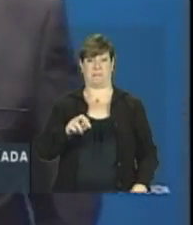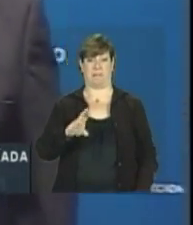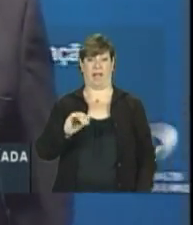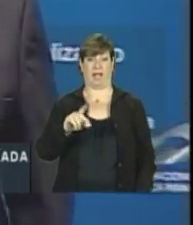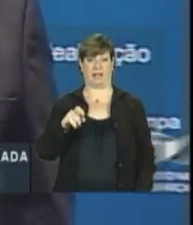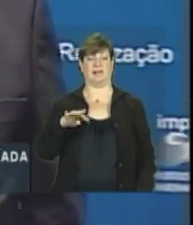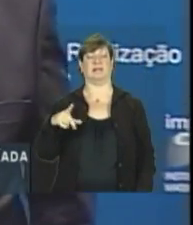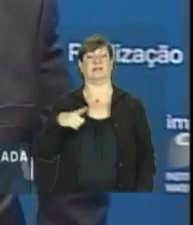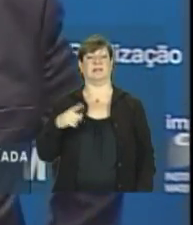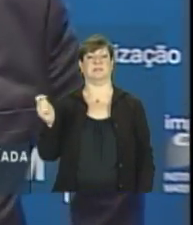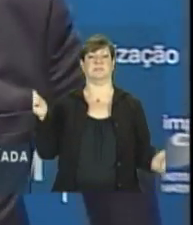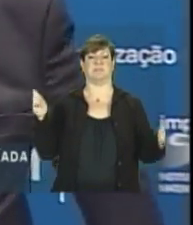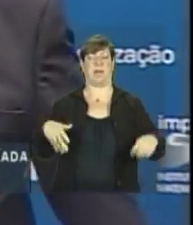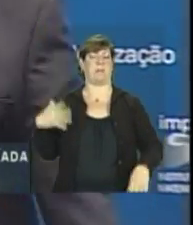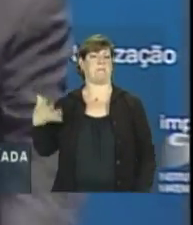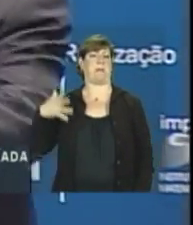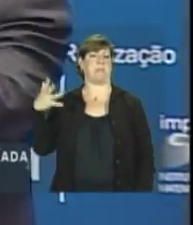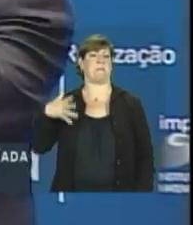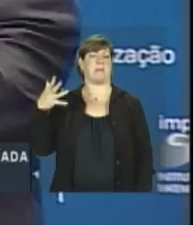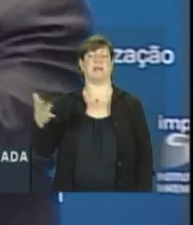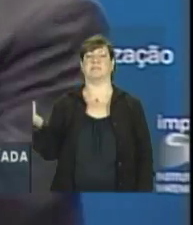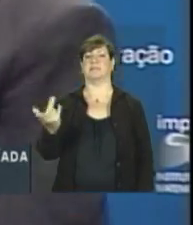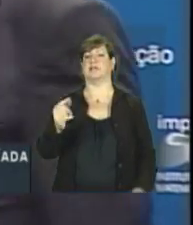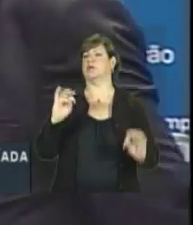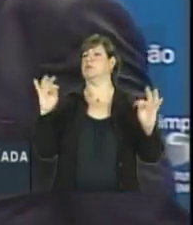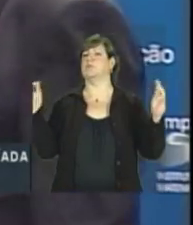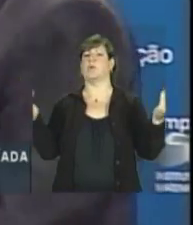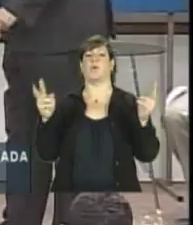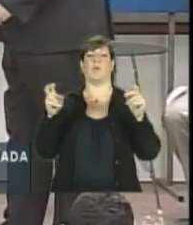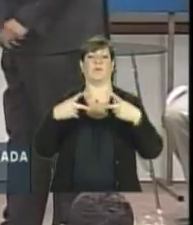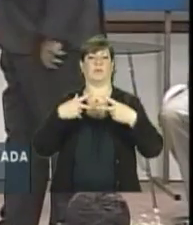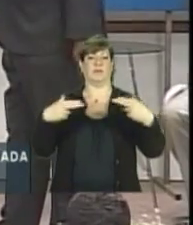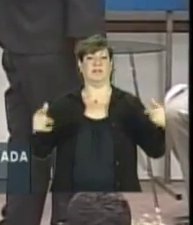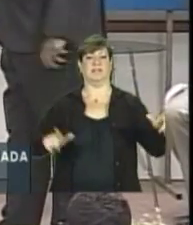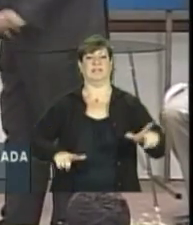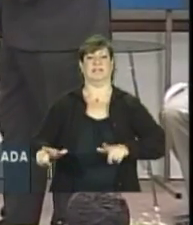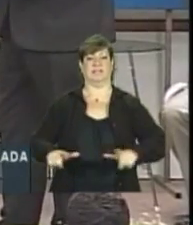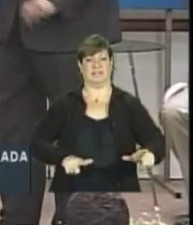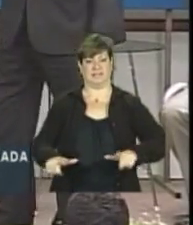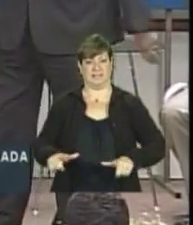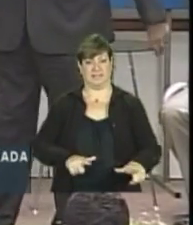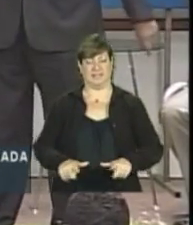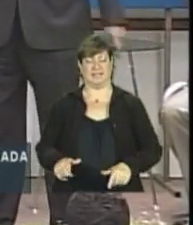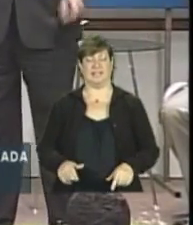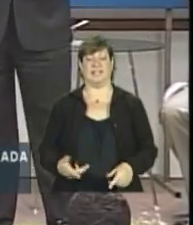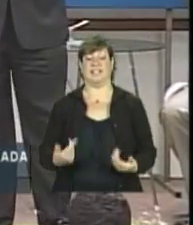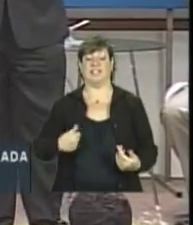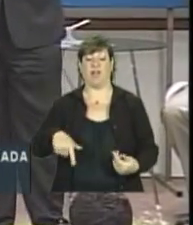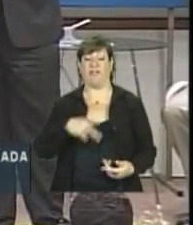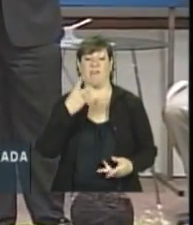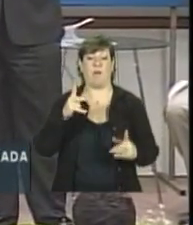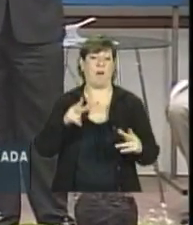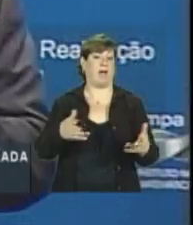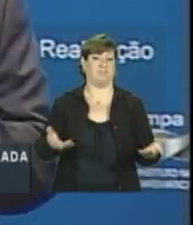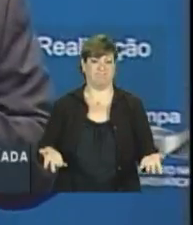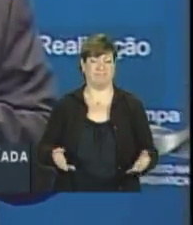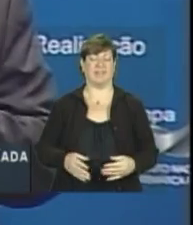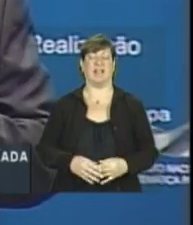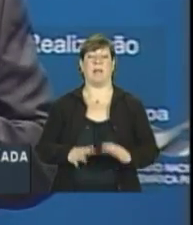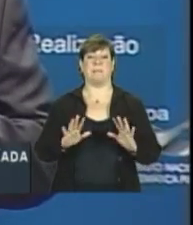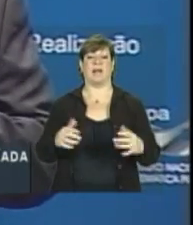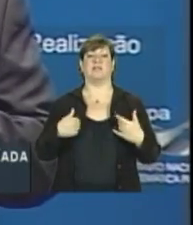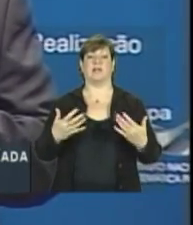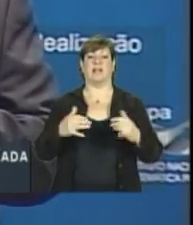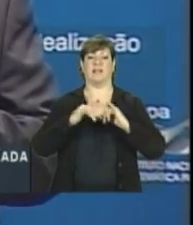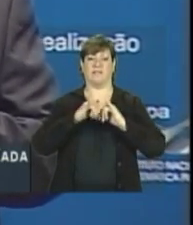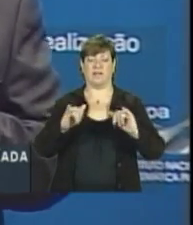capacidade de chegar aqui e falar sobre todos os aspectos da atividade e pouco deixa para nós. Mas eu queria fazer